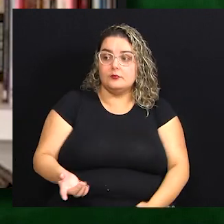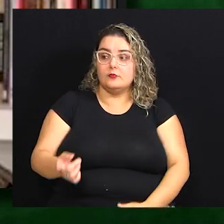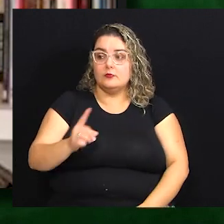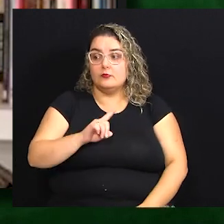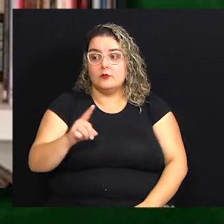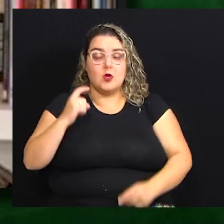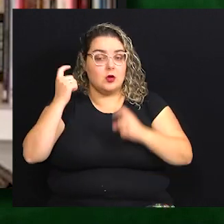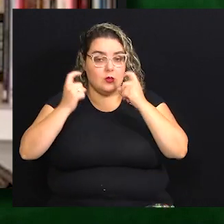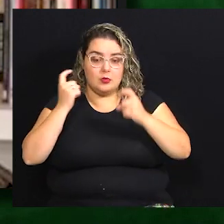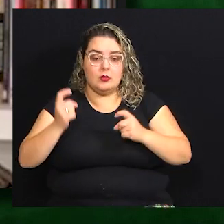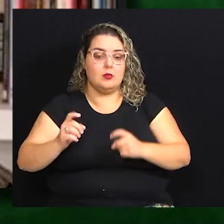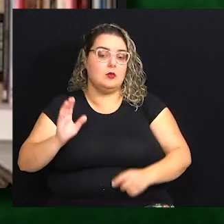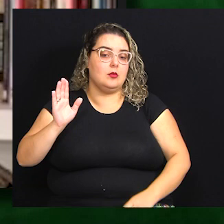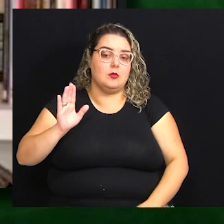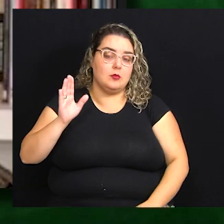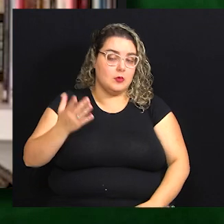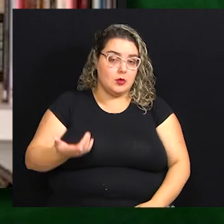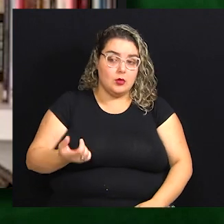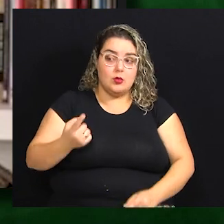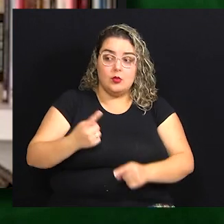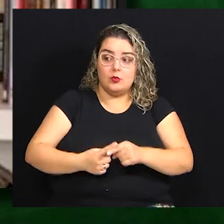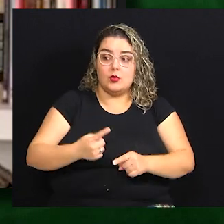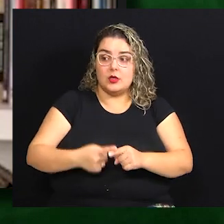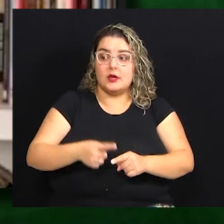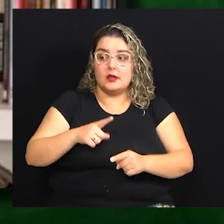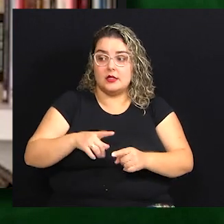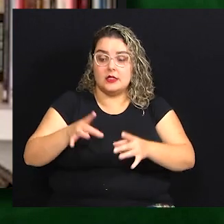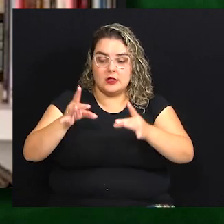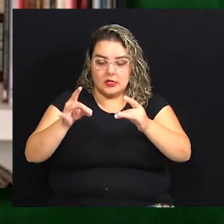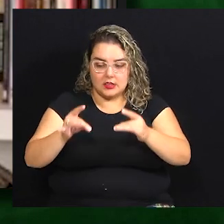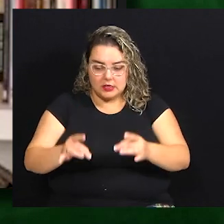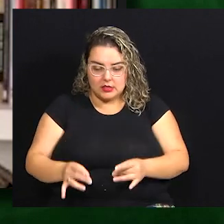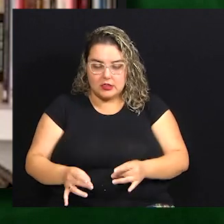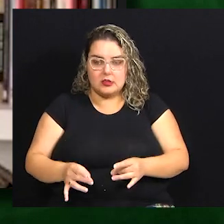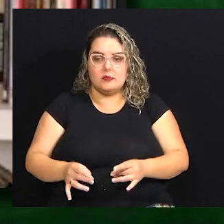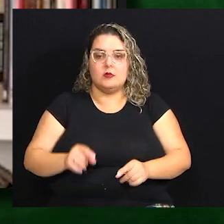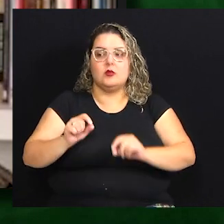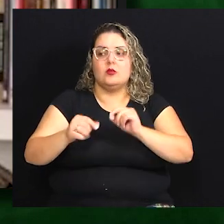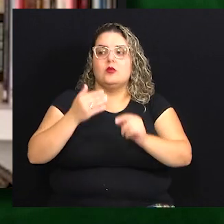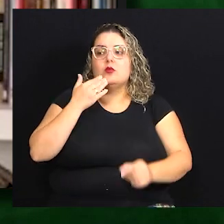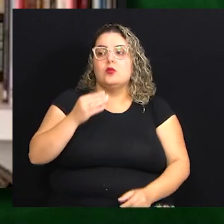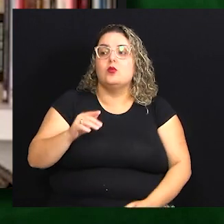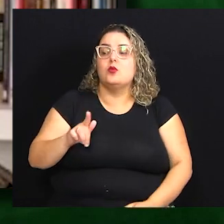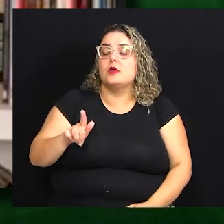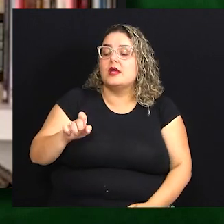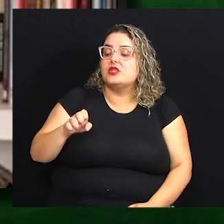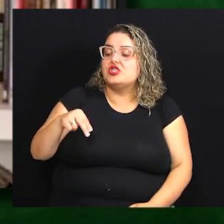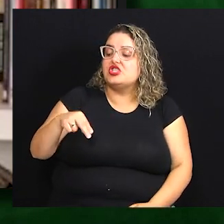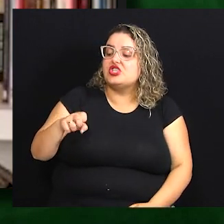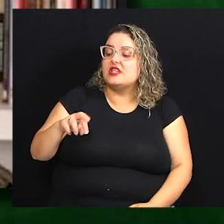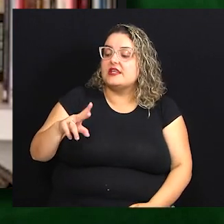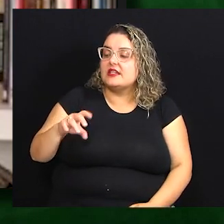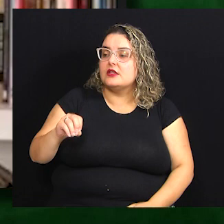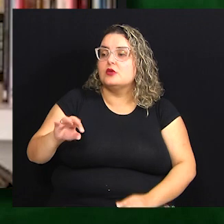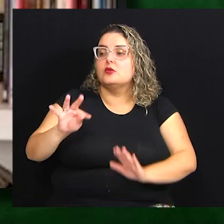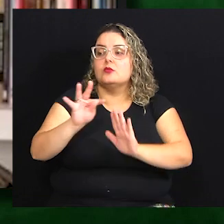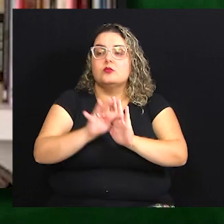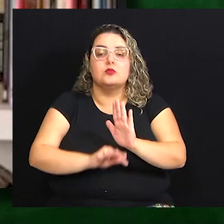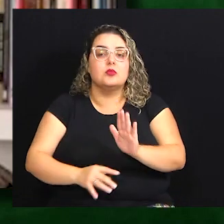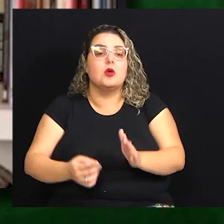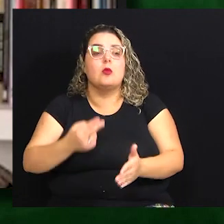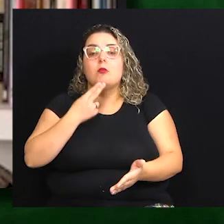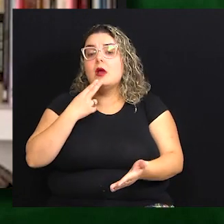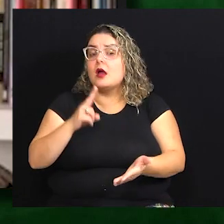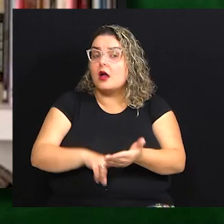isso não deve preocupar os candidatos e candidatas, porque vem a orientação do que a gente está pedindo. O que é gênero textual, né? Uma carta,